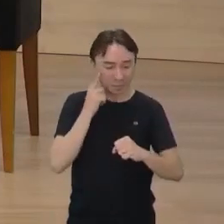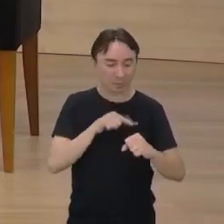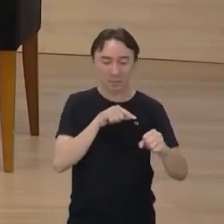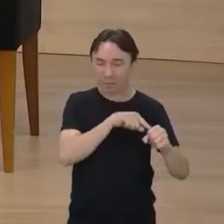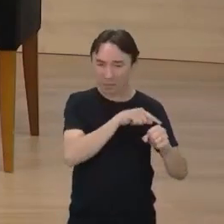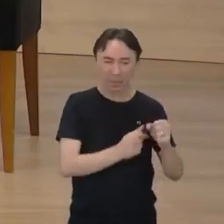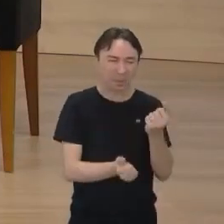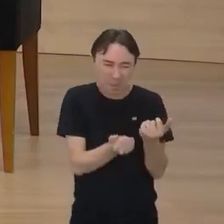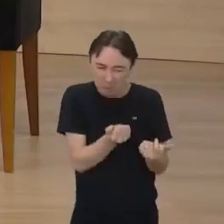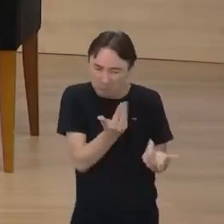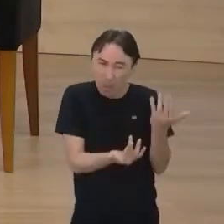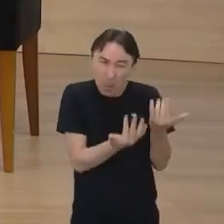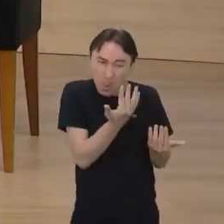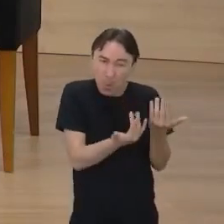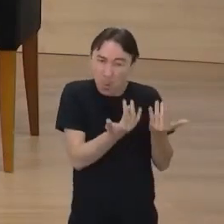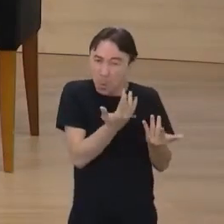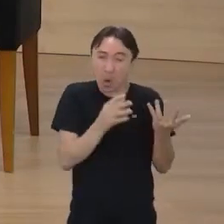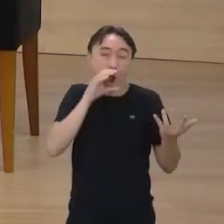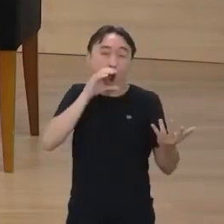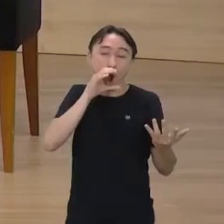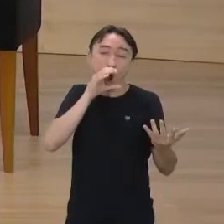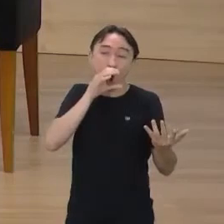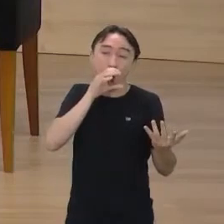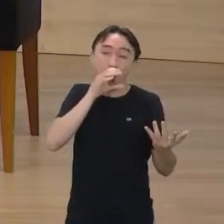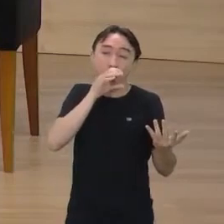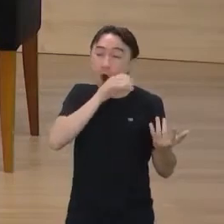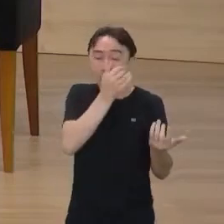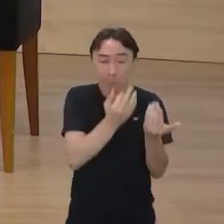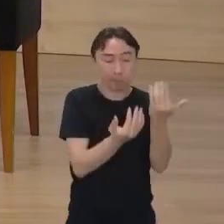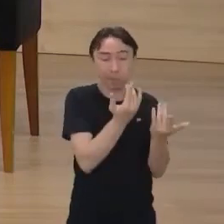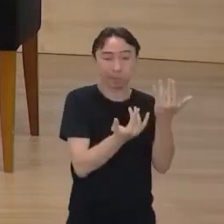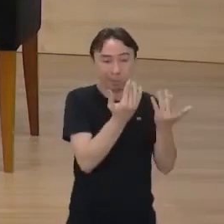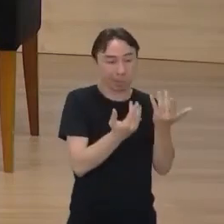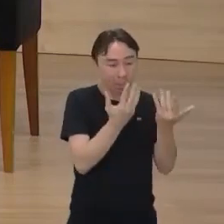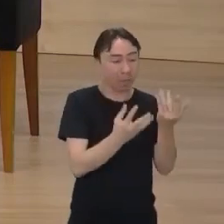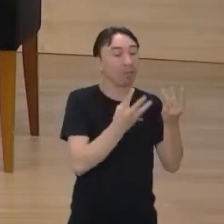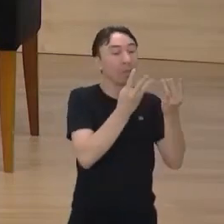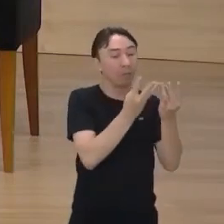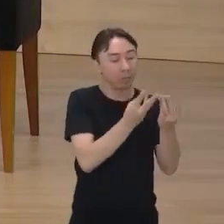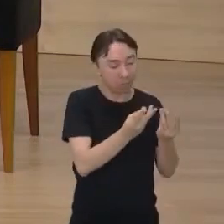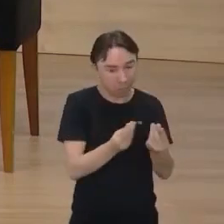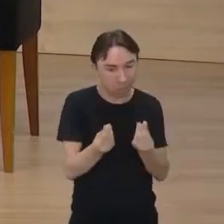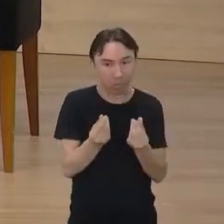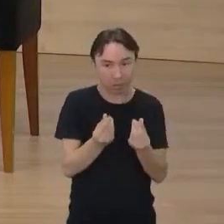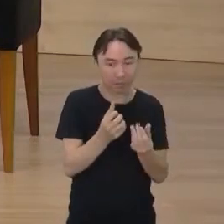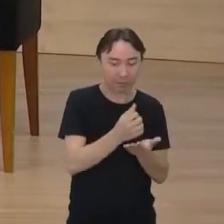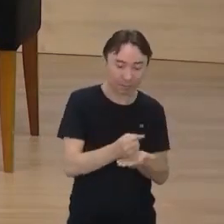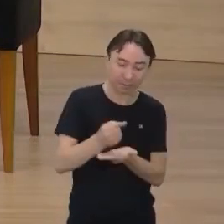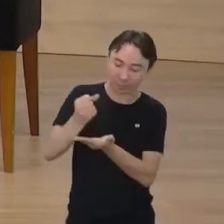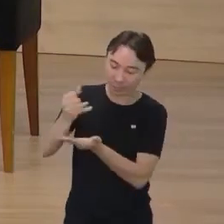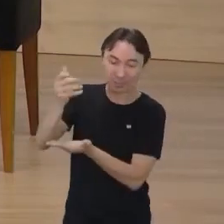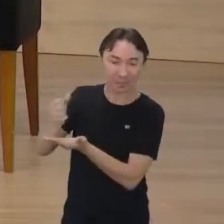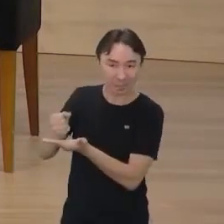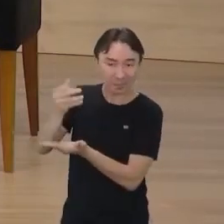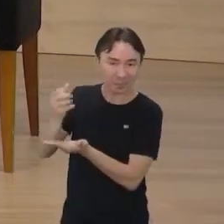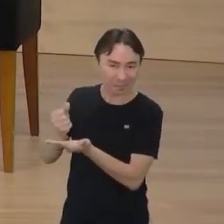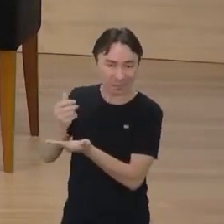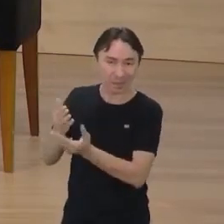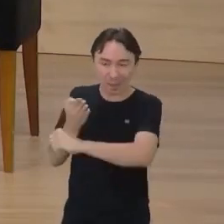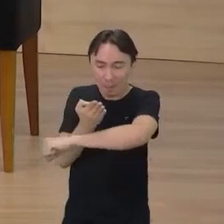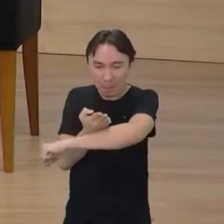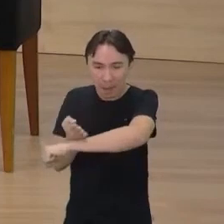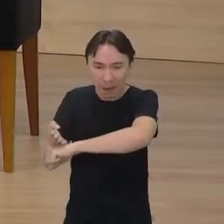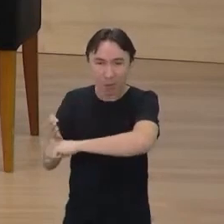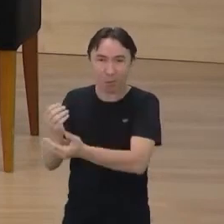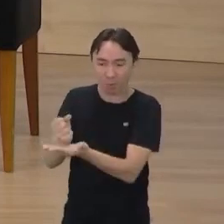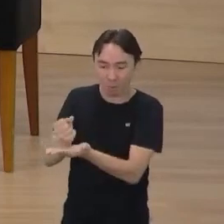um processo térmico de aquecimento e aí vai gerar o que a gente chama de cal, conhecido como cal